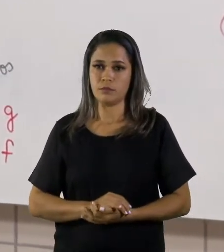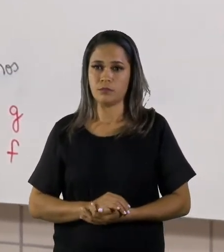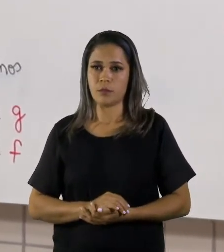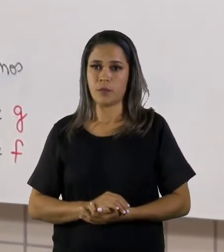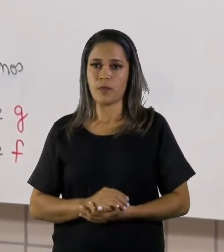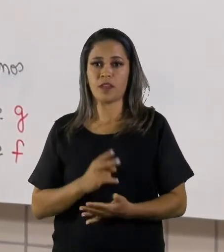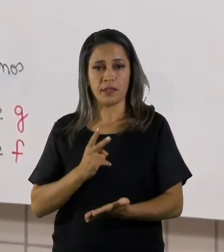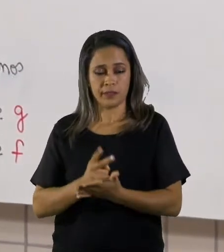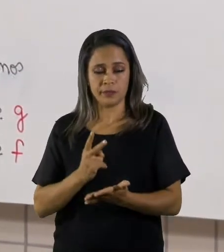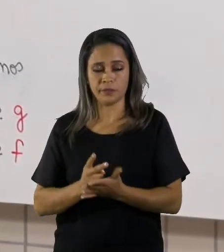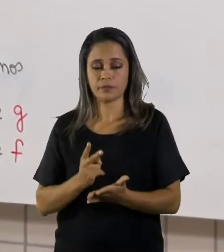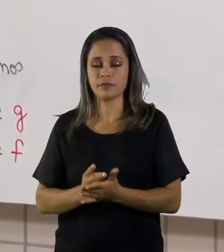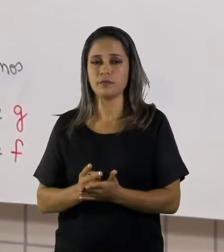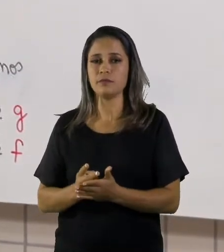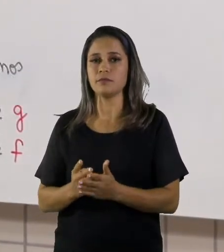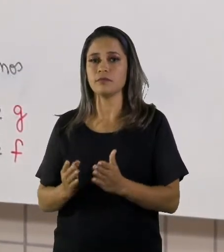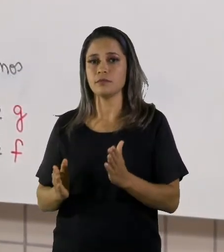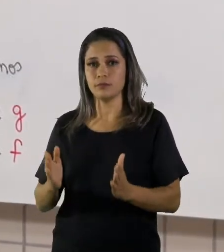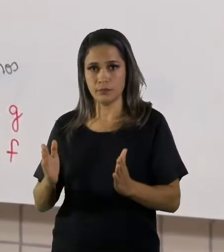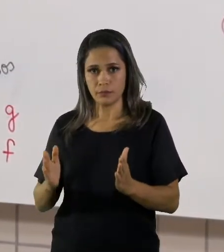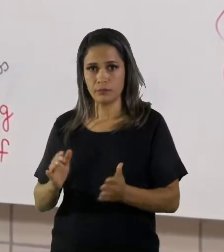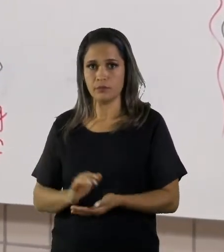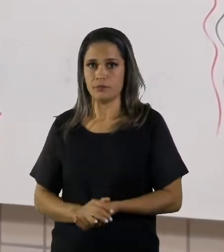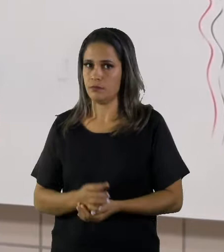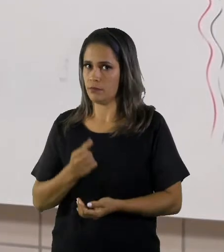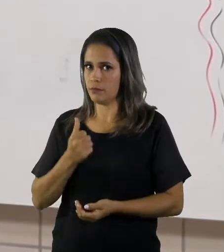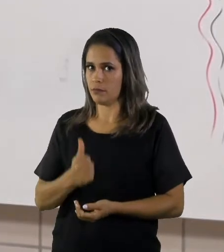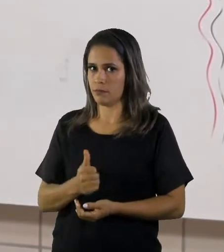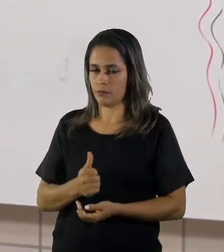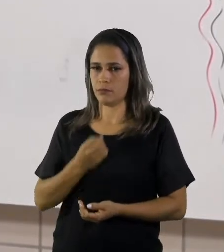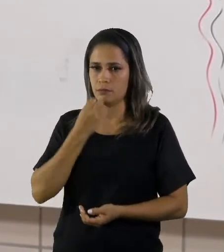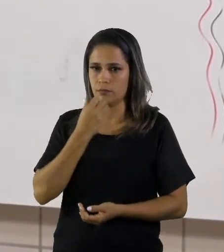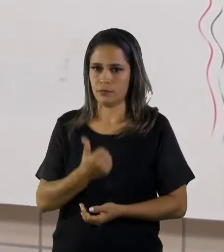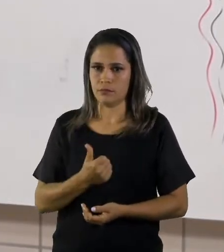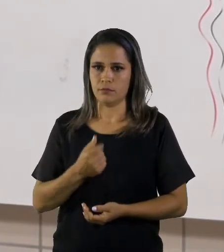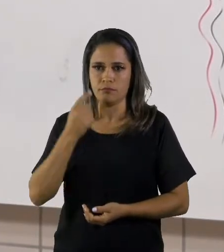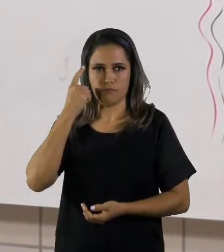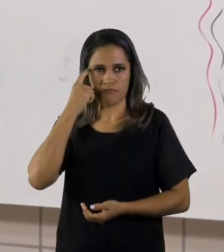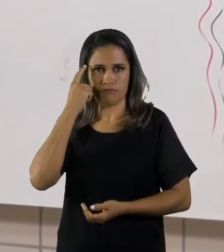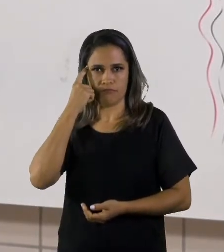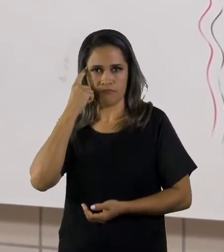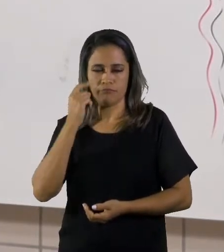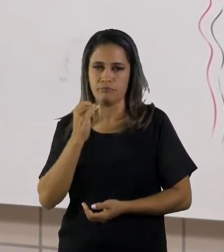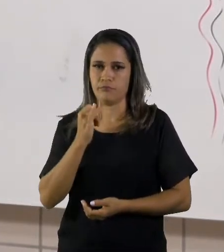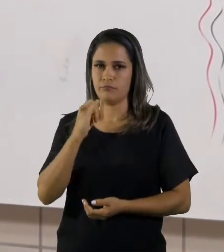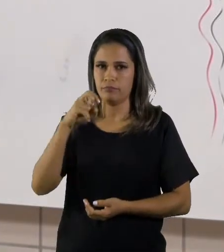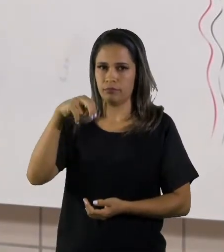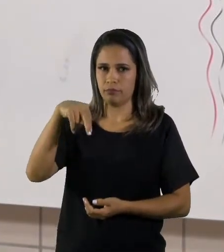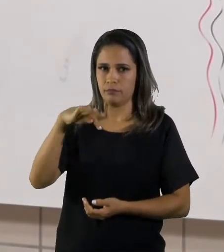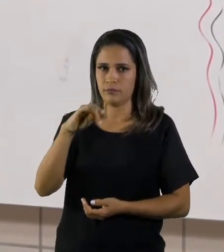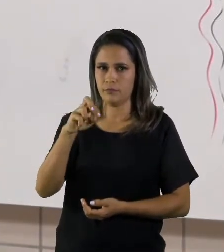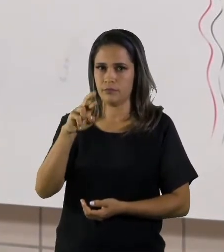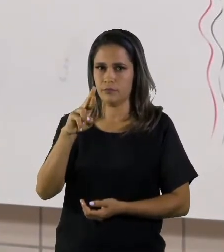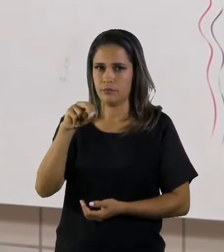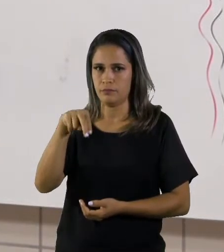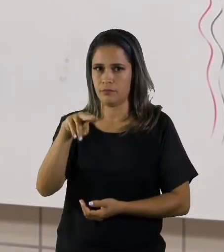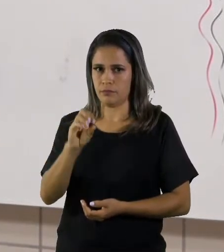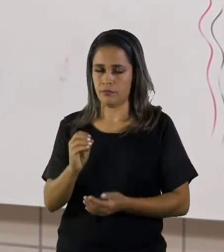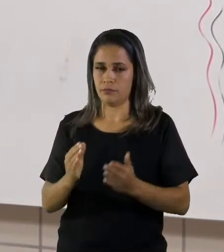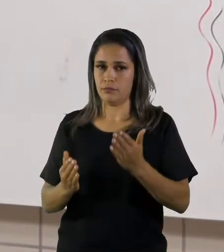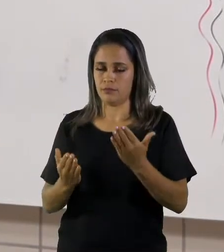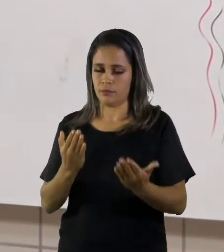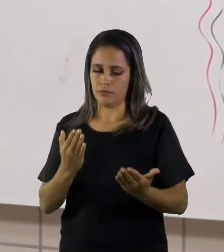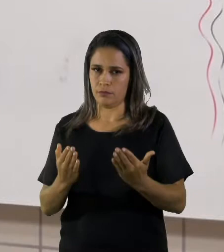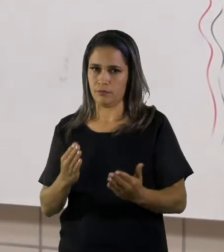têm a mesma medida. Tranquilo? Bom, ainda pensando em ângulo interno, comparei